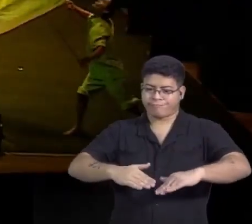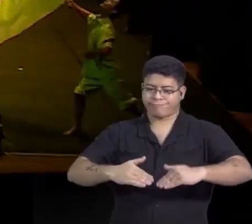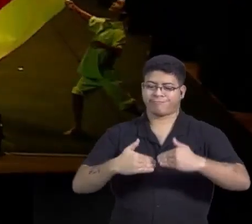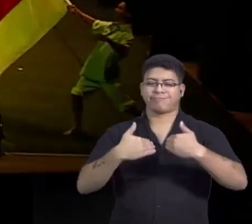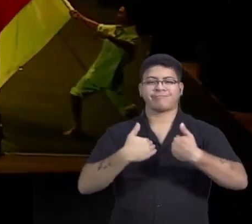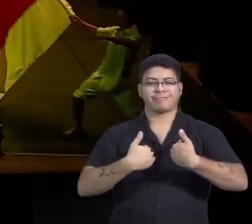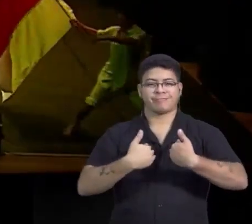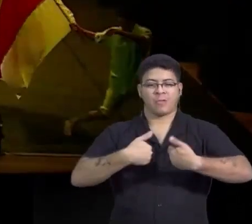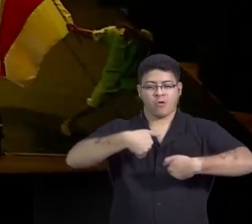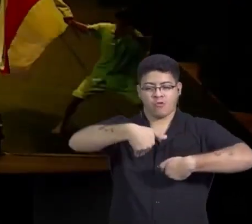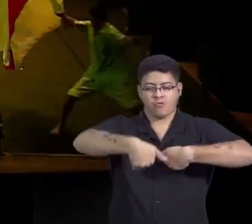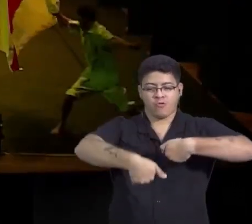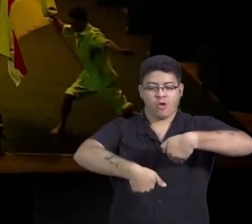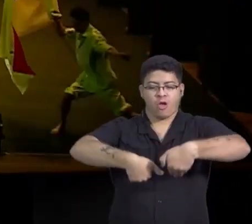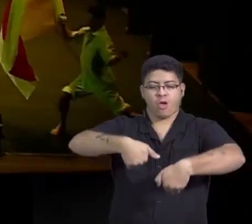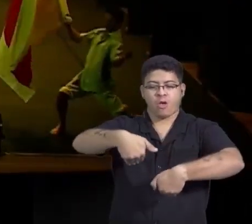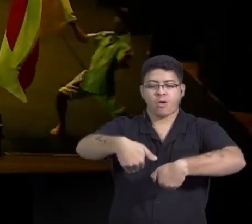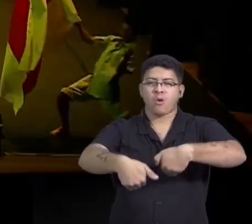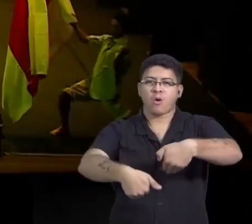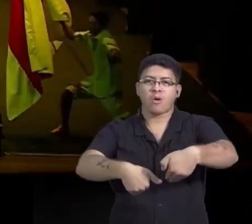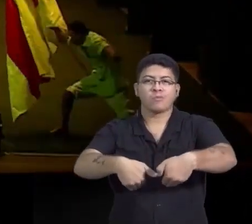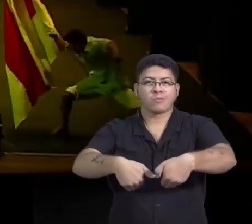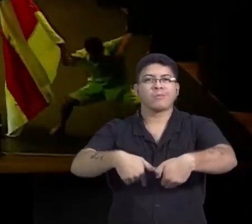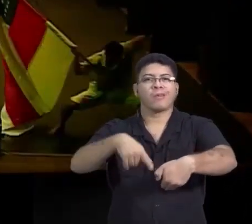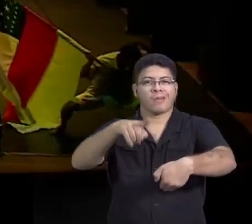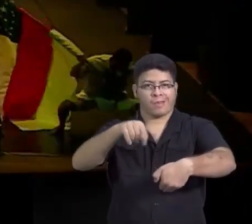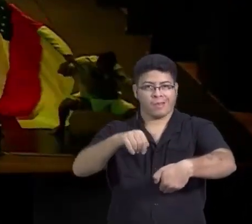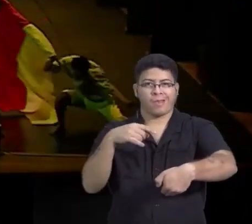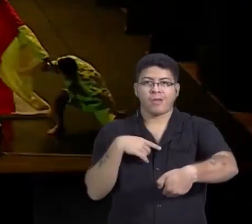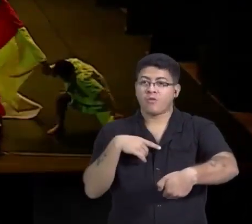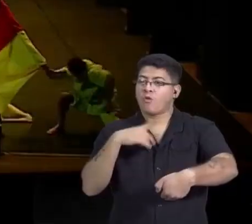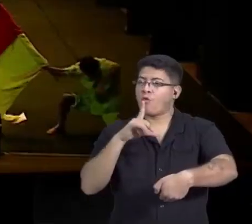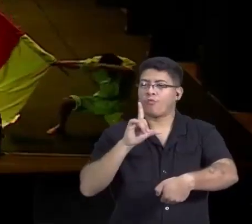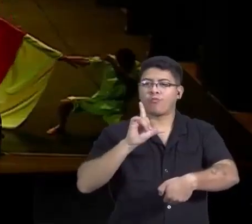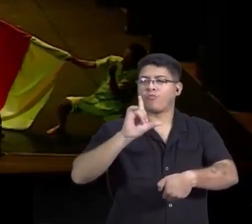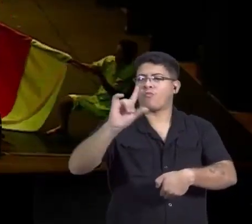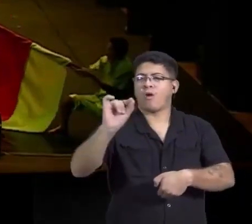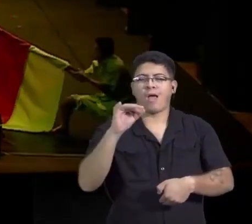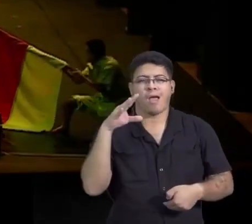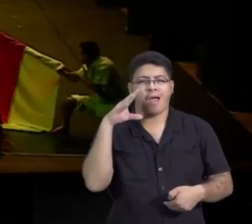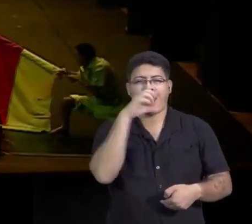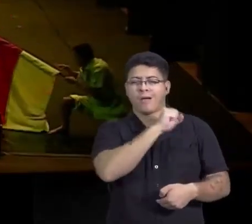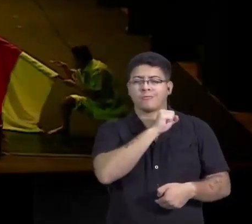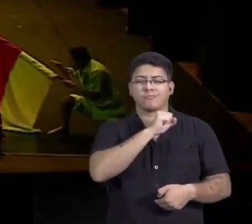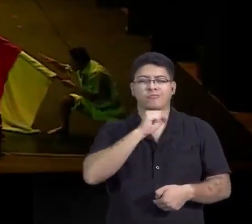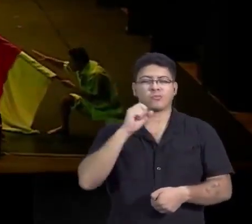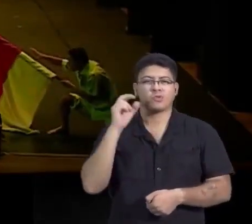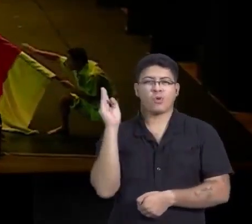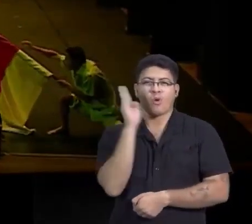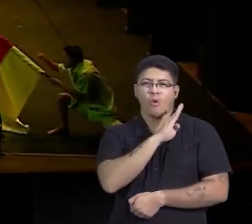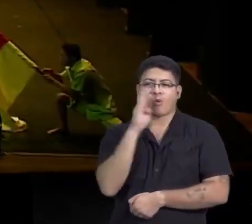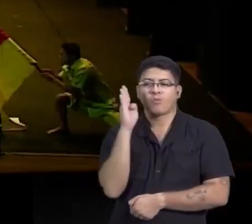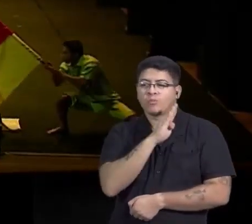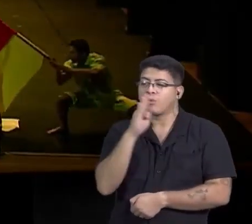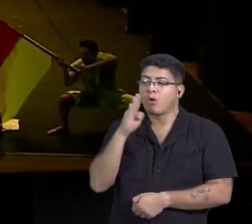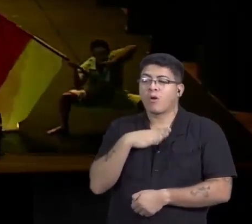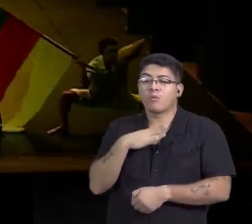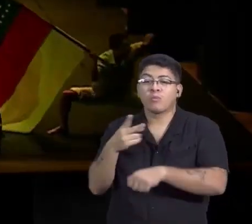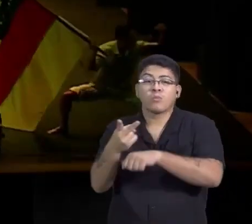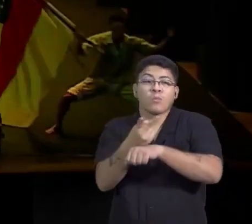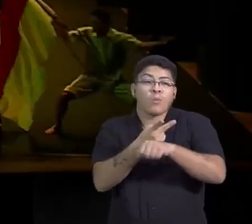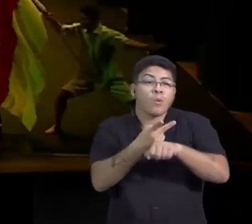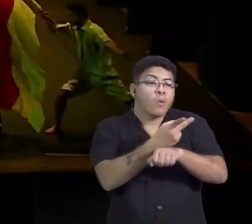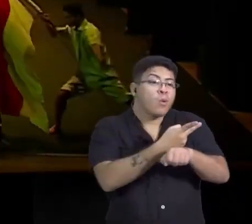pra trás, foge pelo mato sempre apressado, buscando um